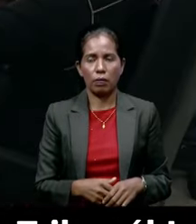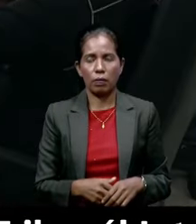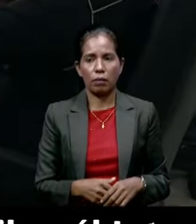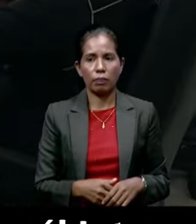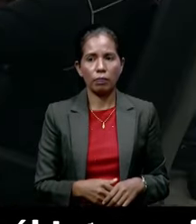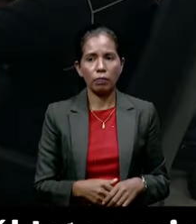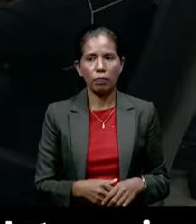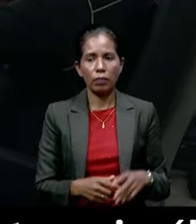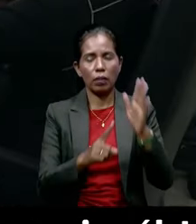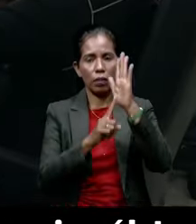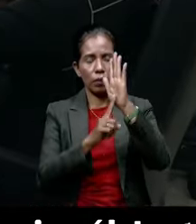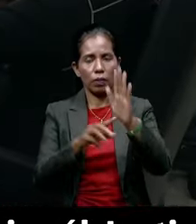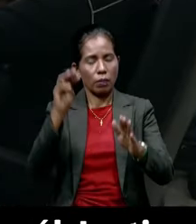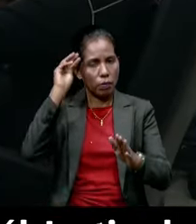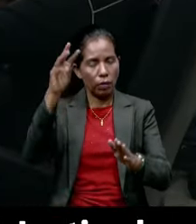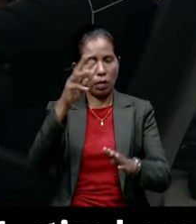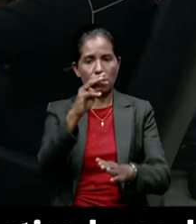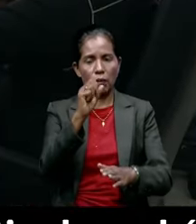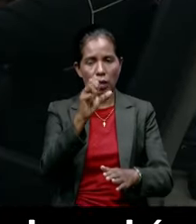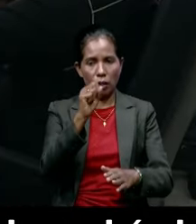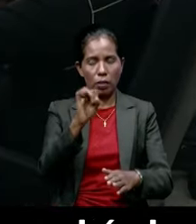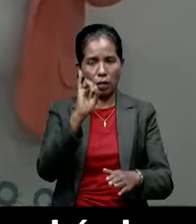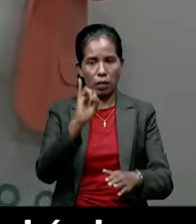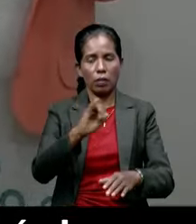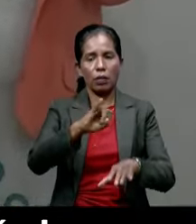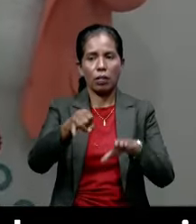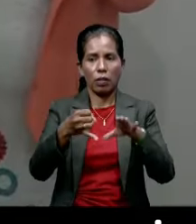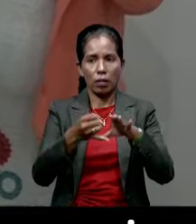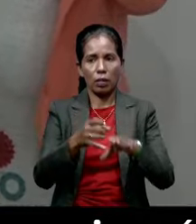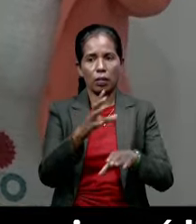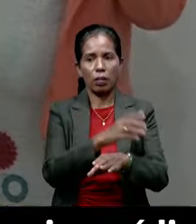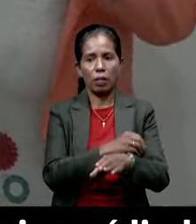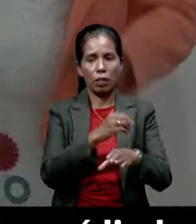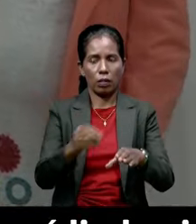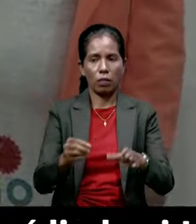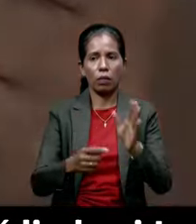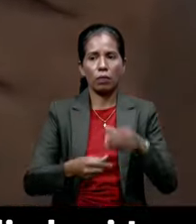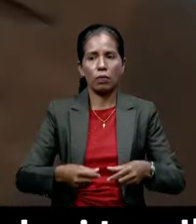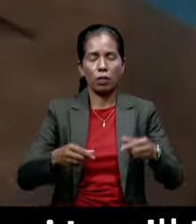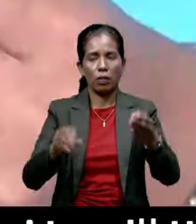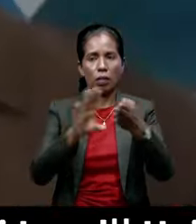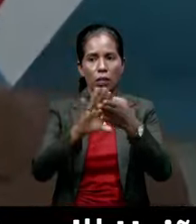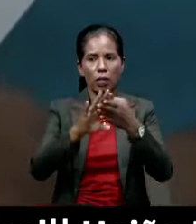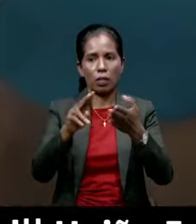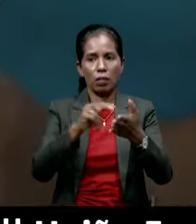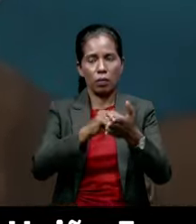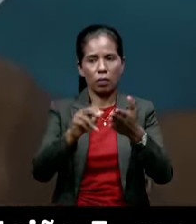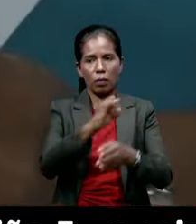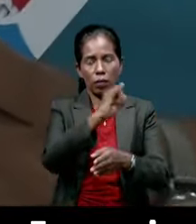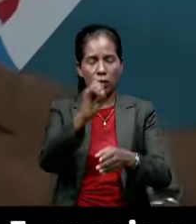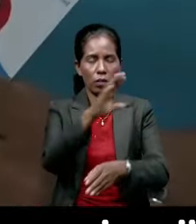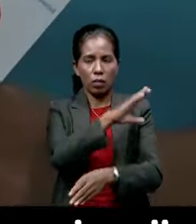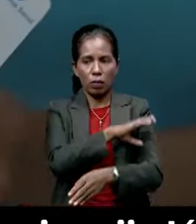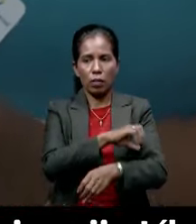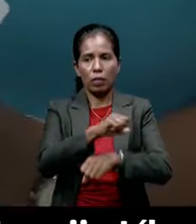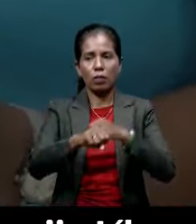Assunto nem retorno se ministra Solidariedade Social na inclusão e a lançamento atribuição cartão número de identificação segurança